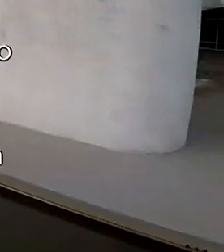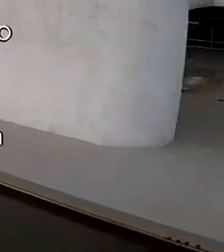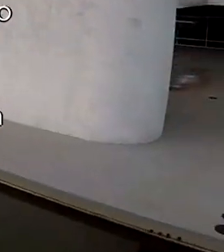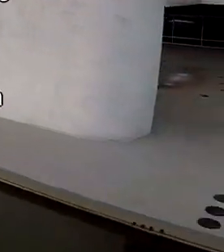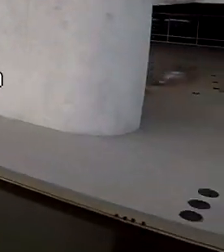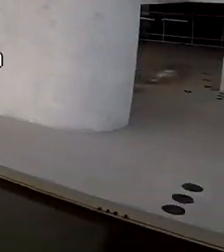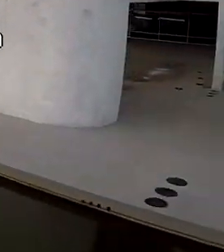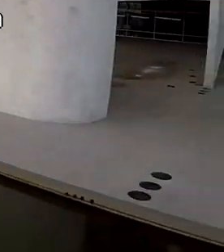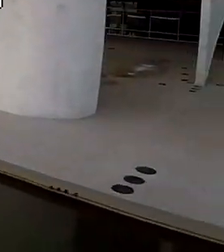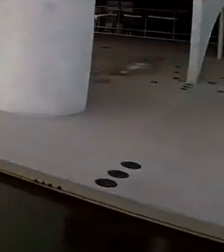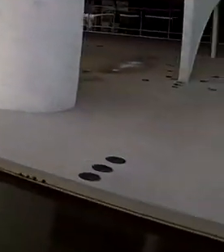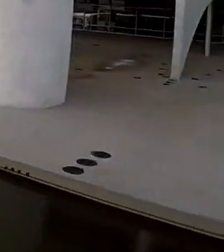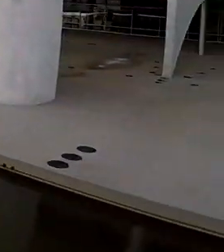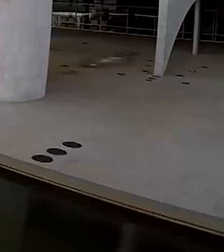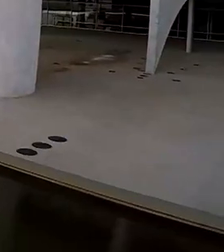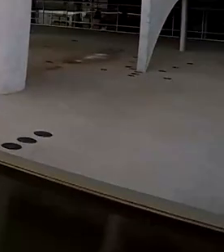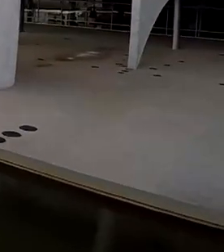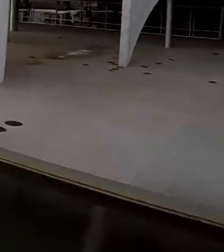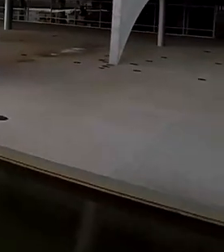Tchau.